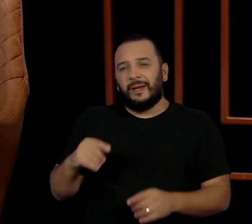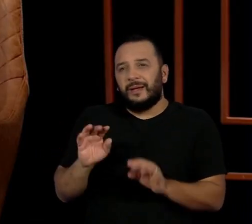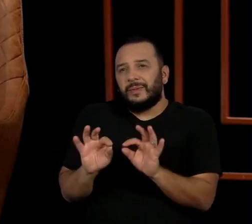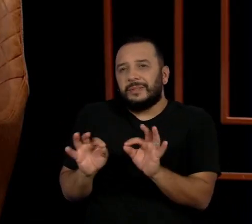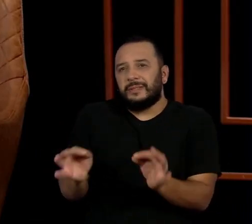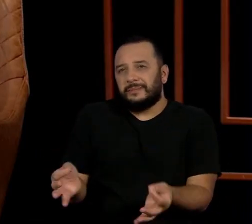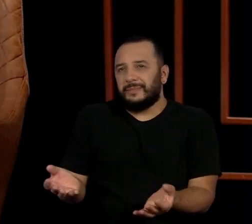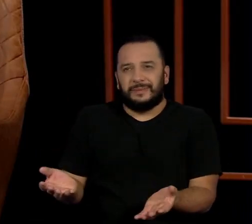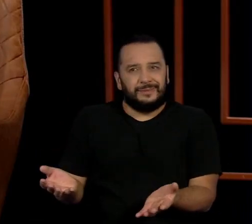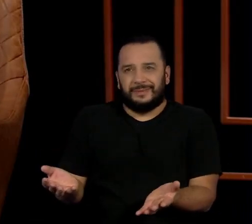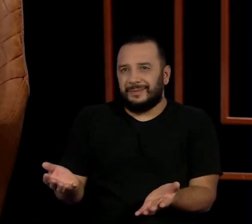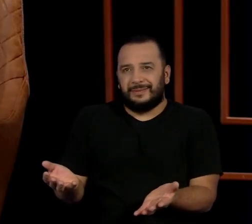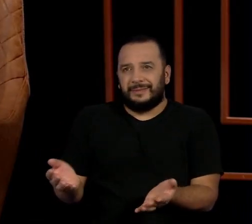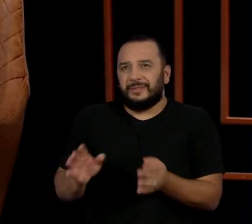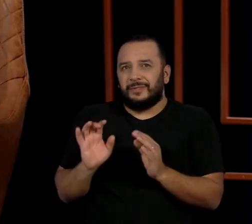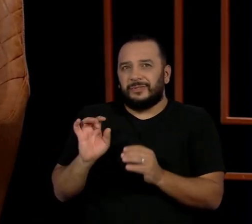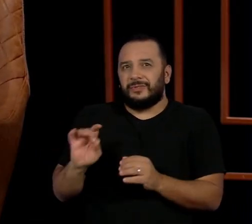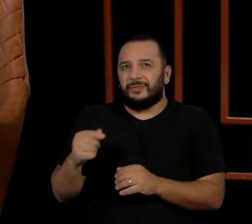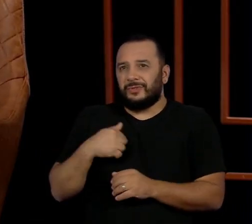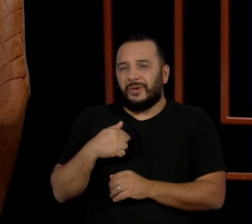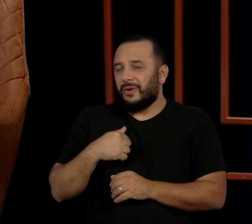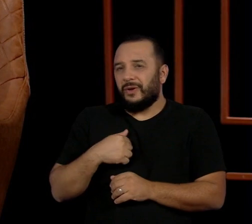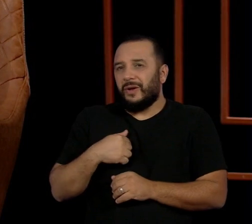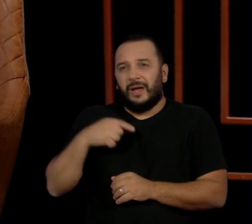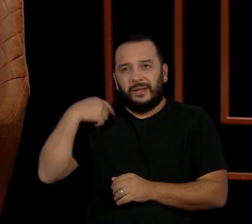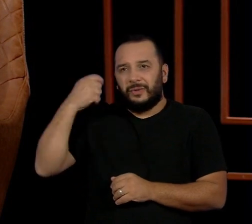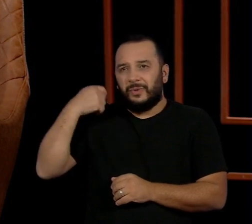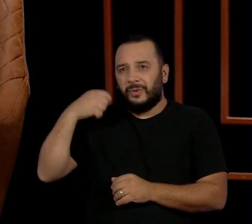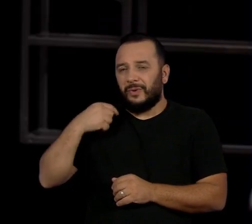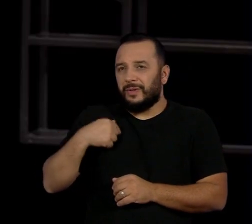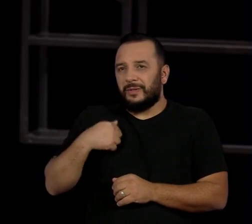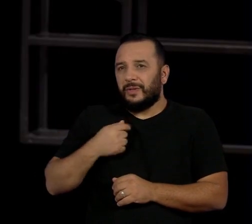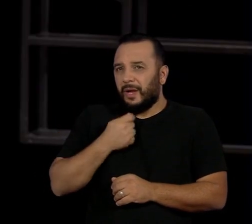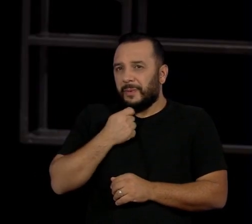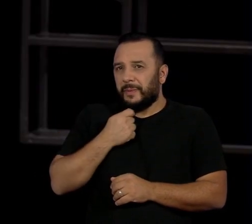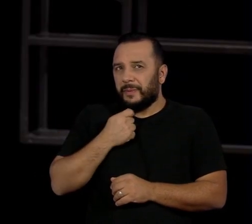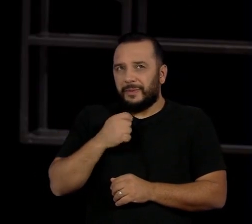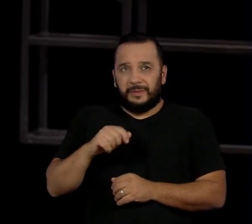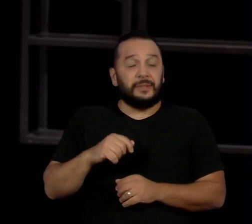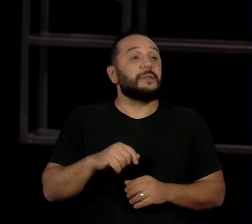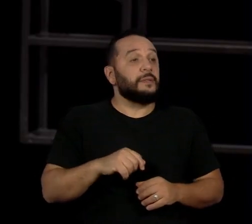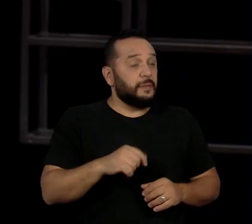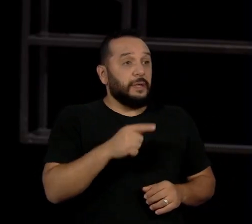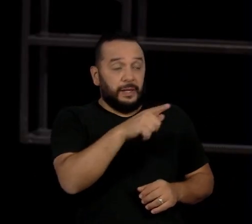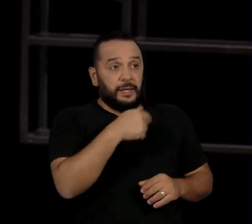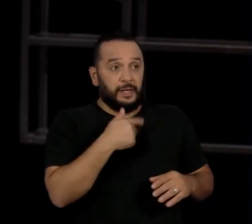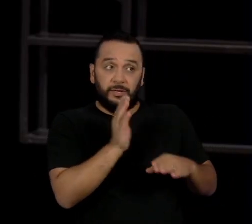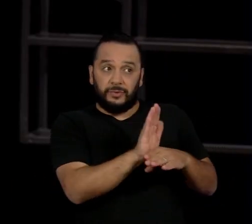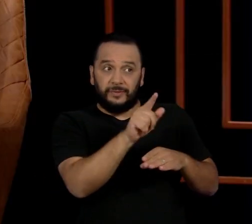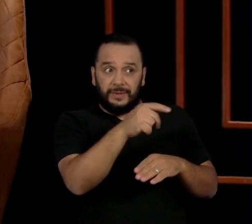o ator e um microfoninho, que nem está aqui, assim. E ele é o teu mantra desde os 13 anos de